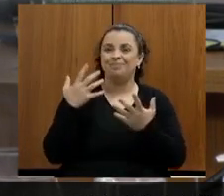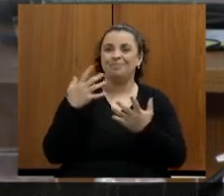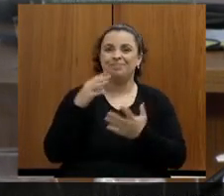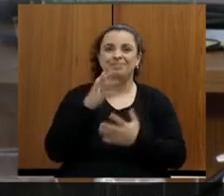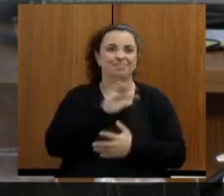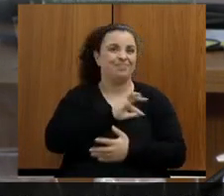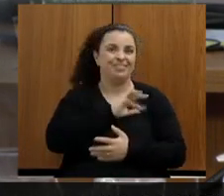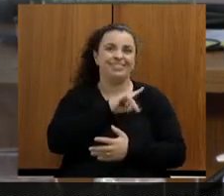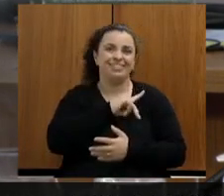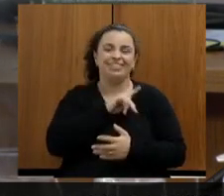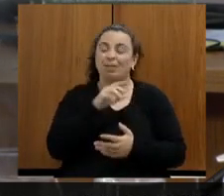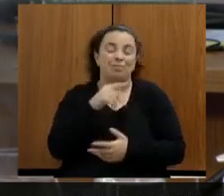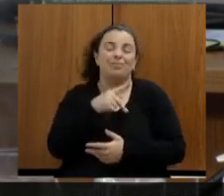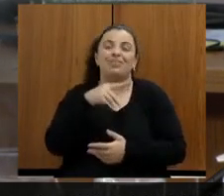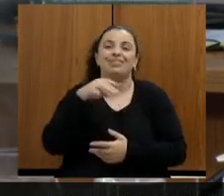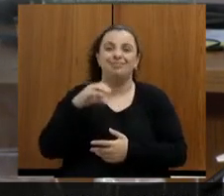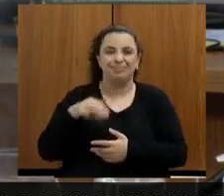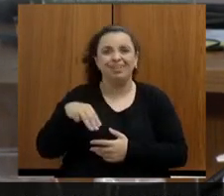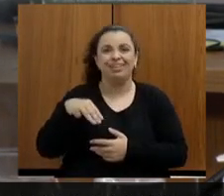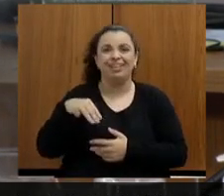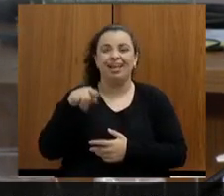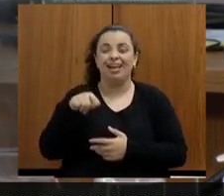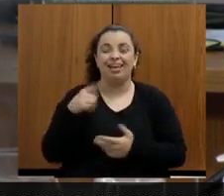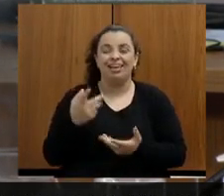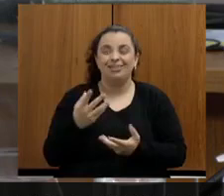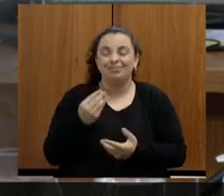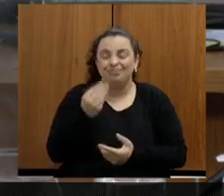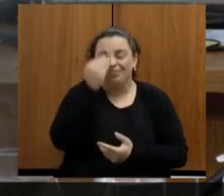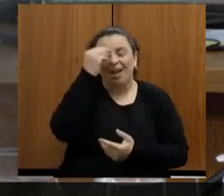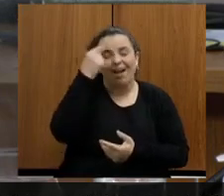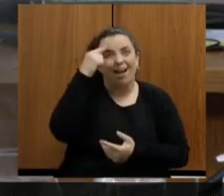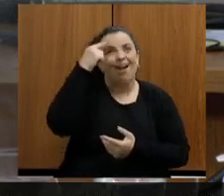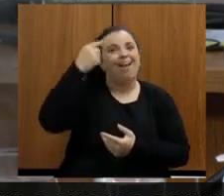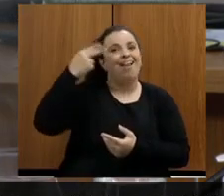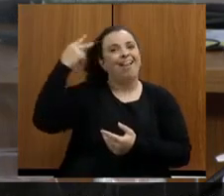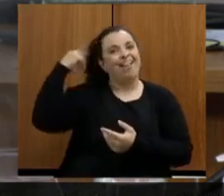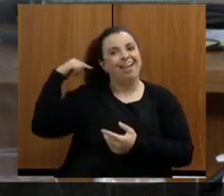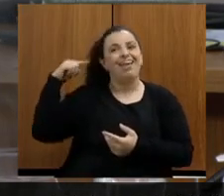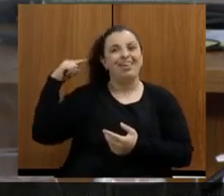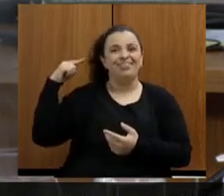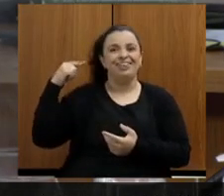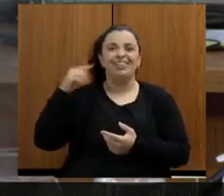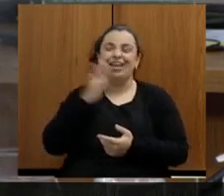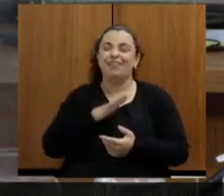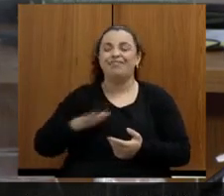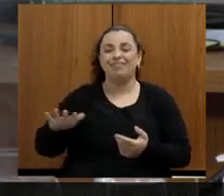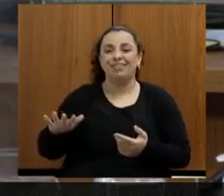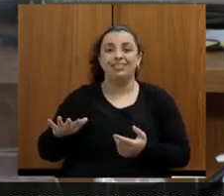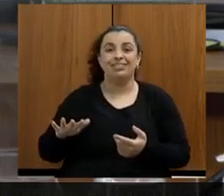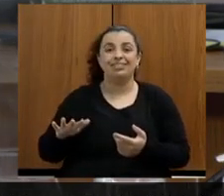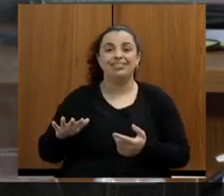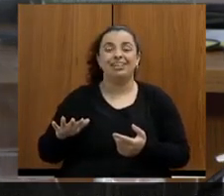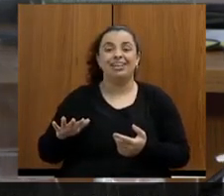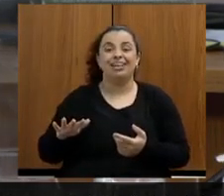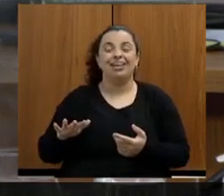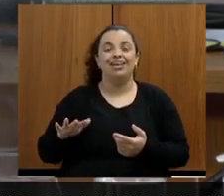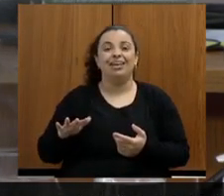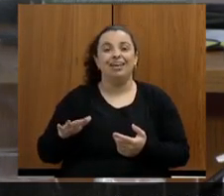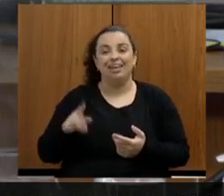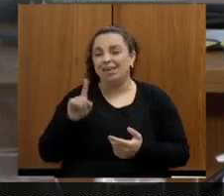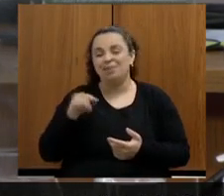remete a nossa infância é uma todas as bandas são muito importantes e